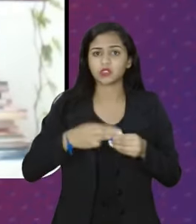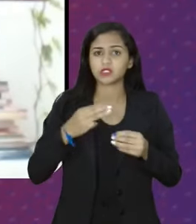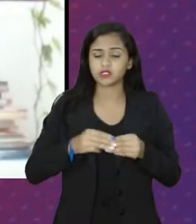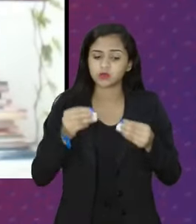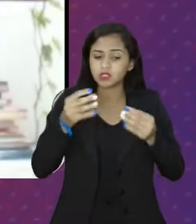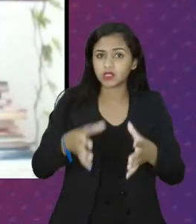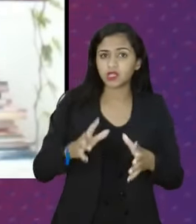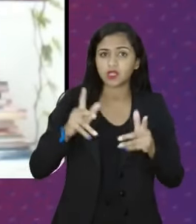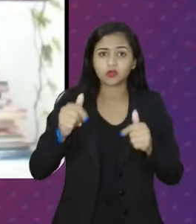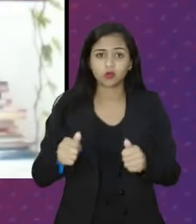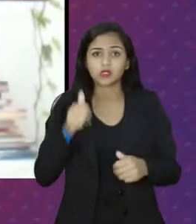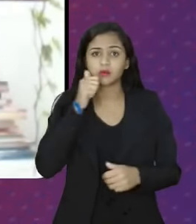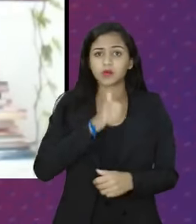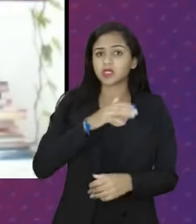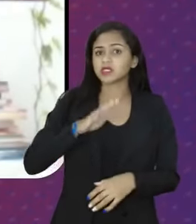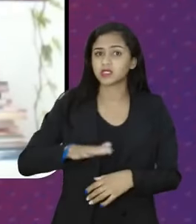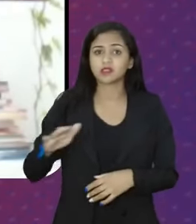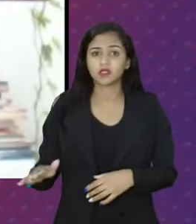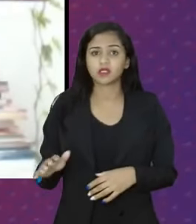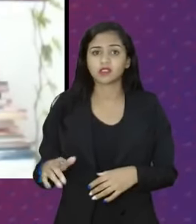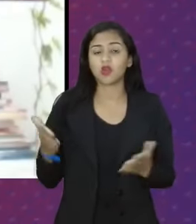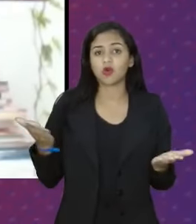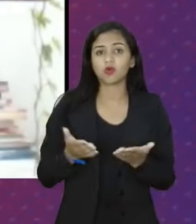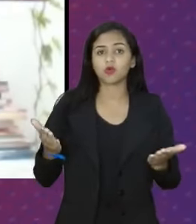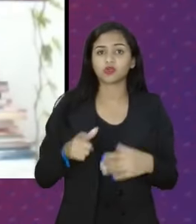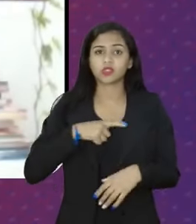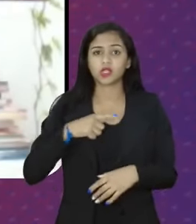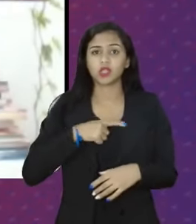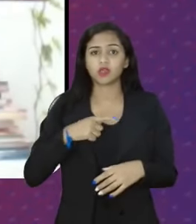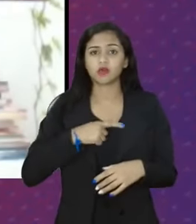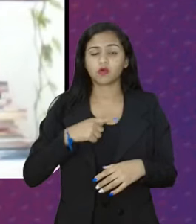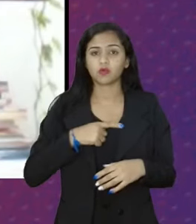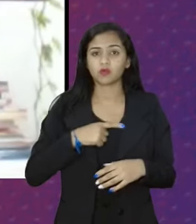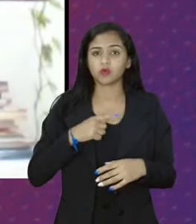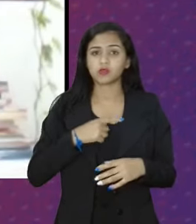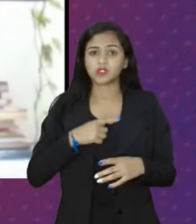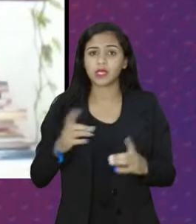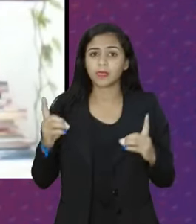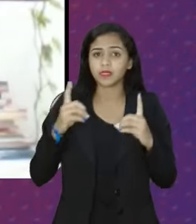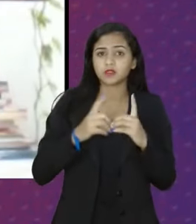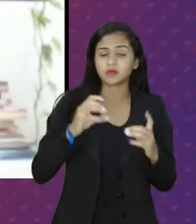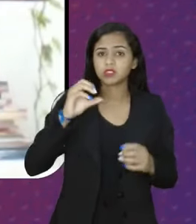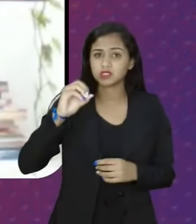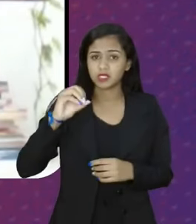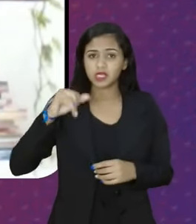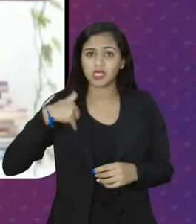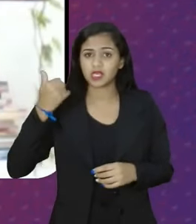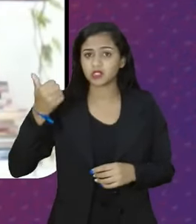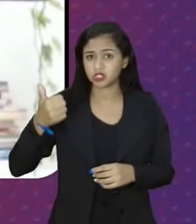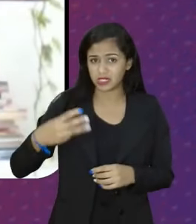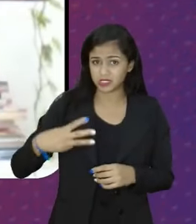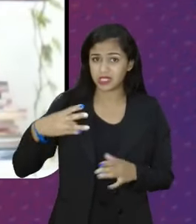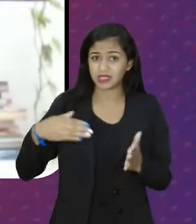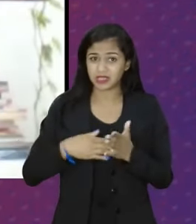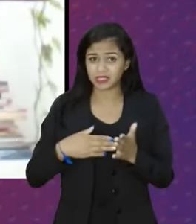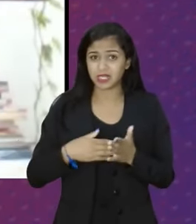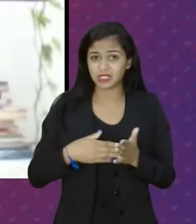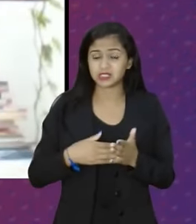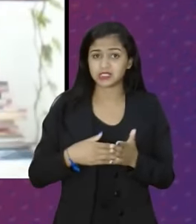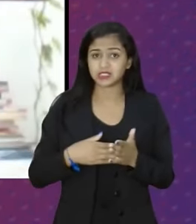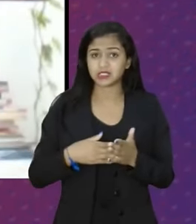nós temos uma taxa de atendimento de crianças de 0 a 3 anos no Brasil